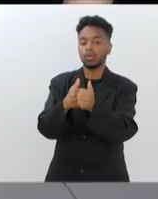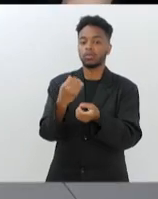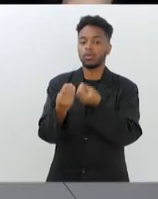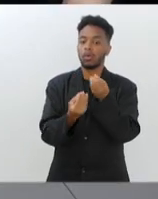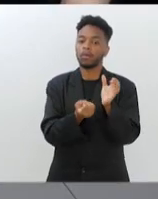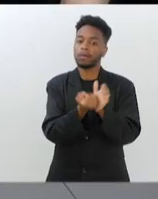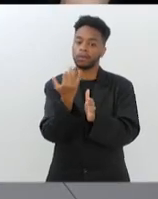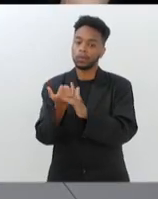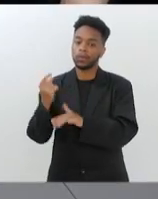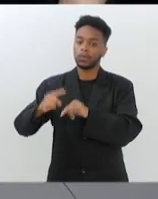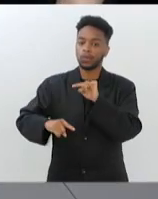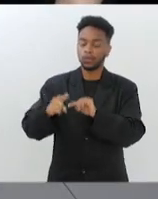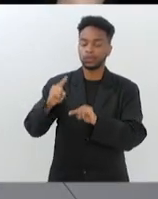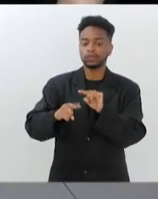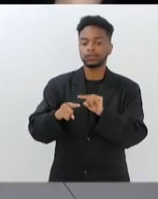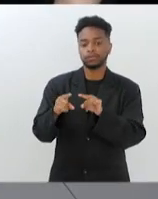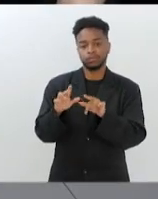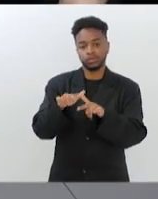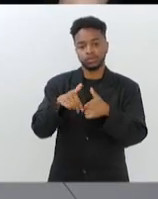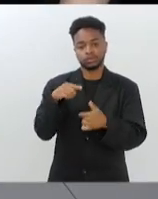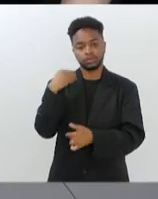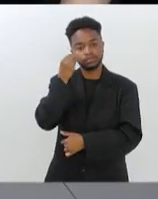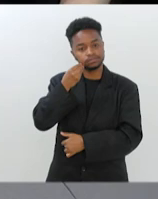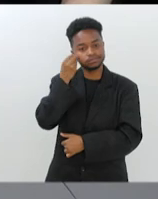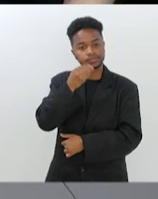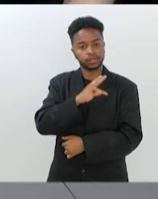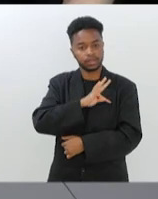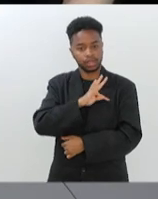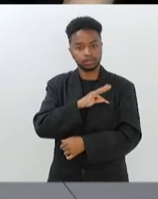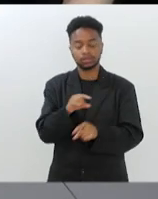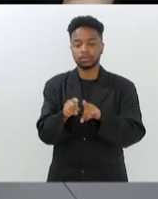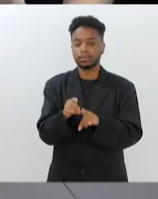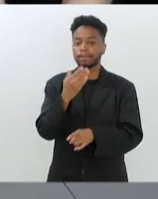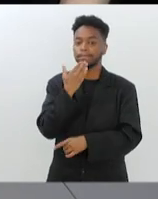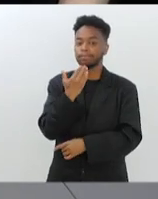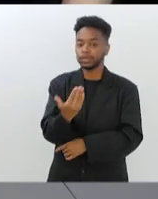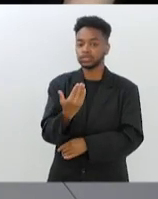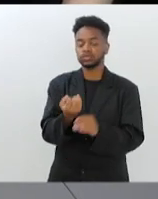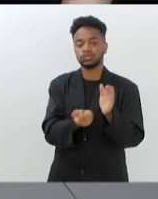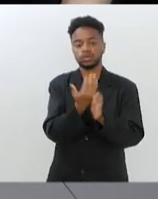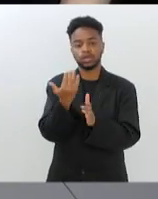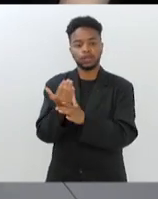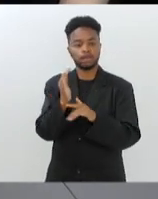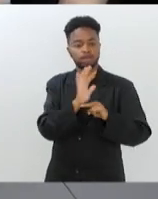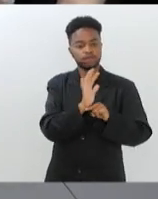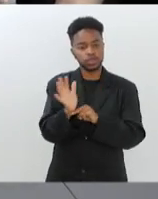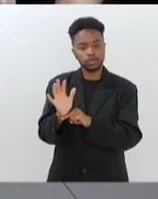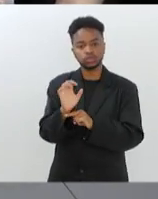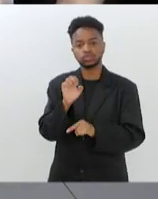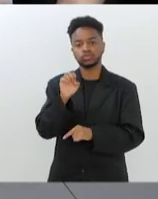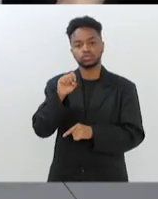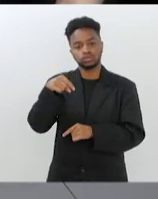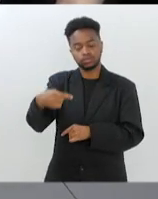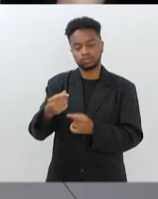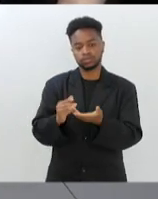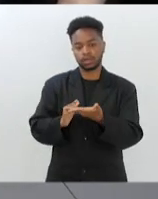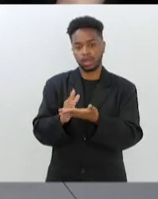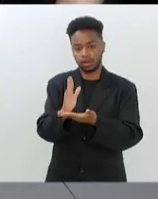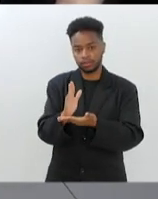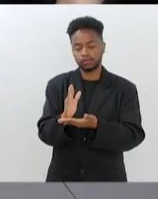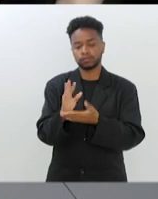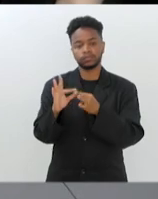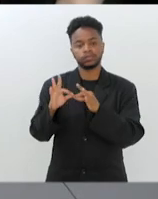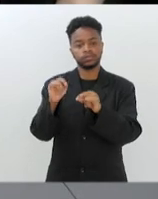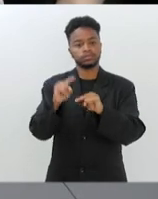até pela nossa expertise técnica solicitamos então a produção dos filmes aprovamos todas as as